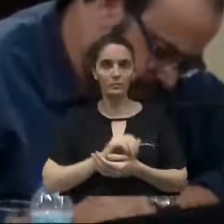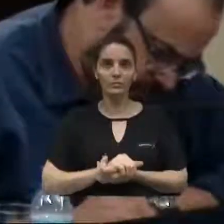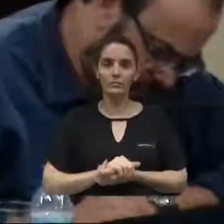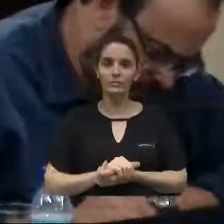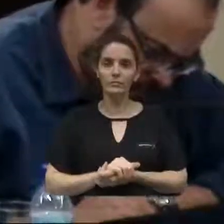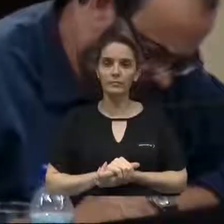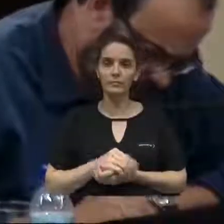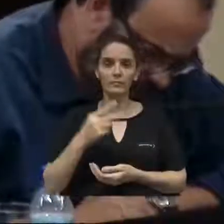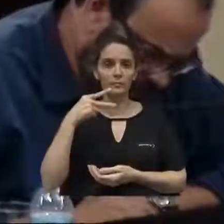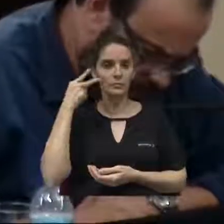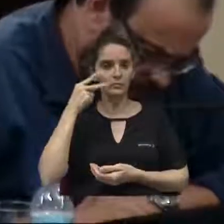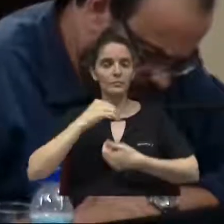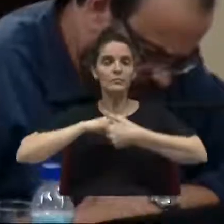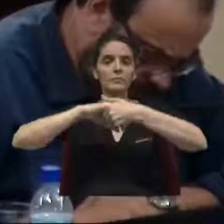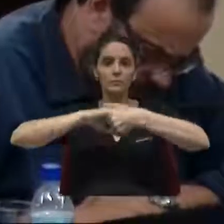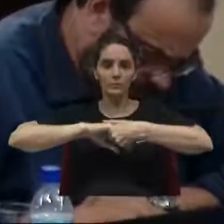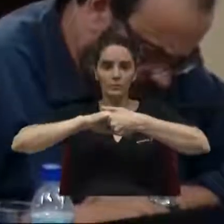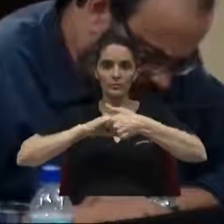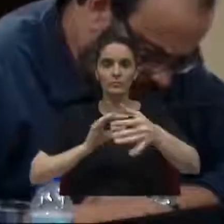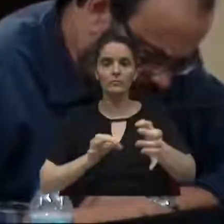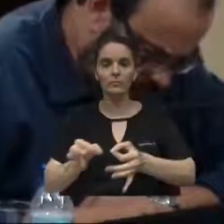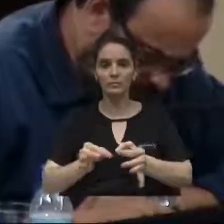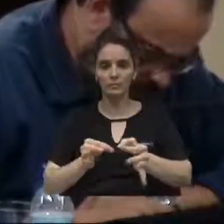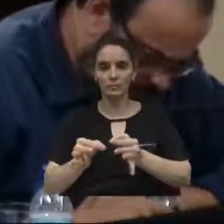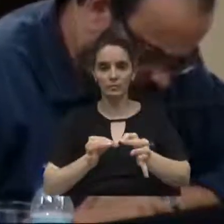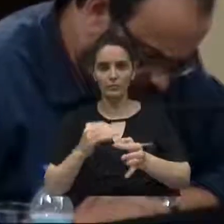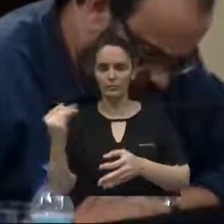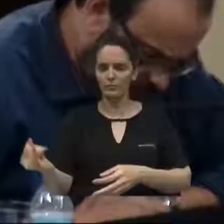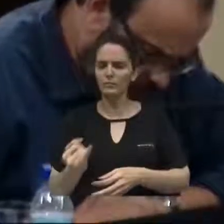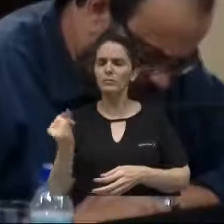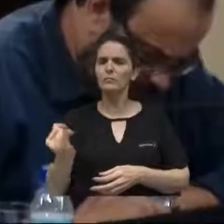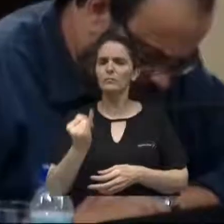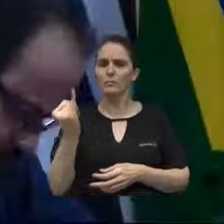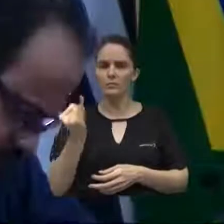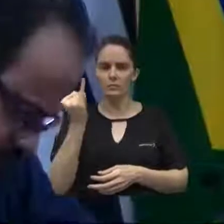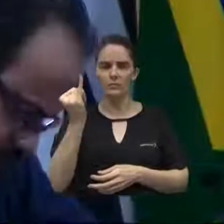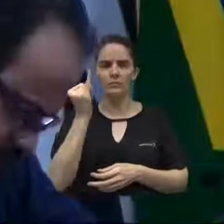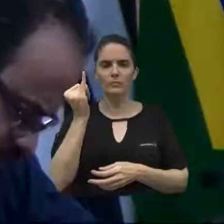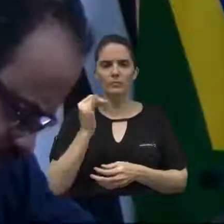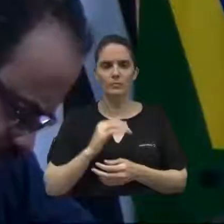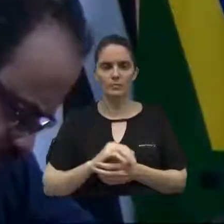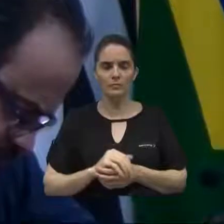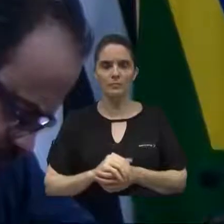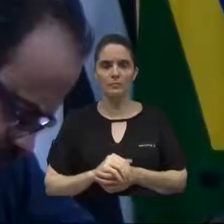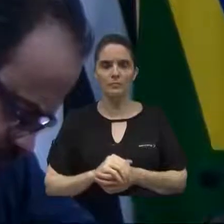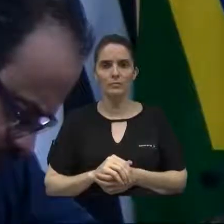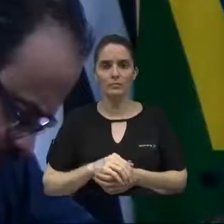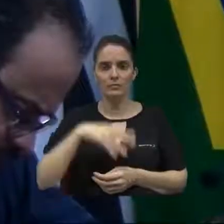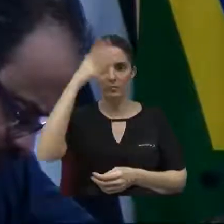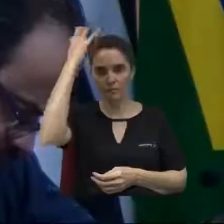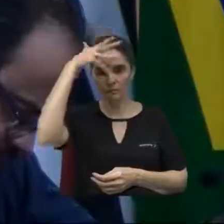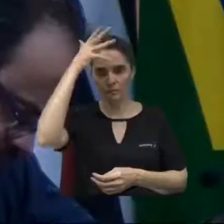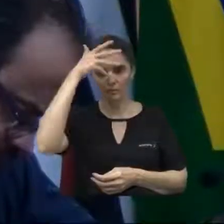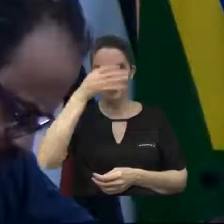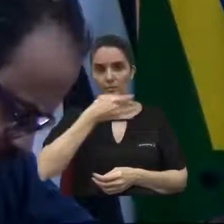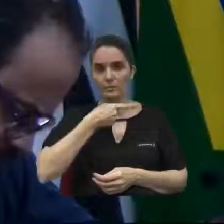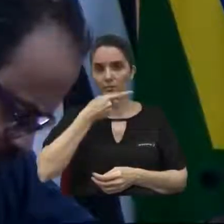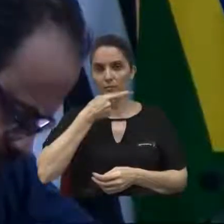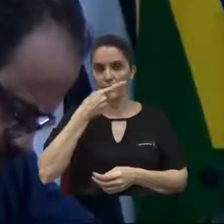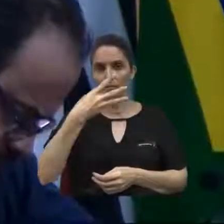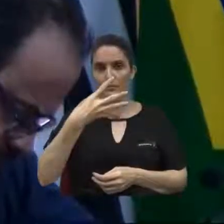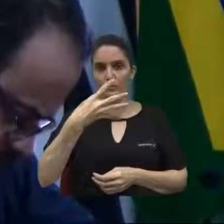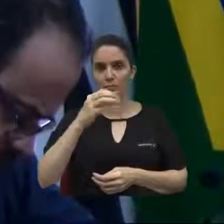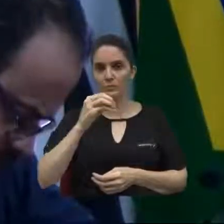Érica, parabéns por esse projeto, importantíssimo. Você falou aí daqui